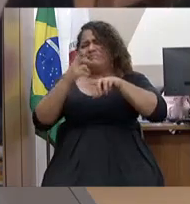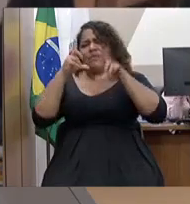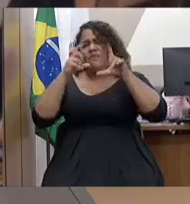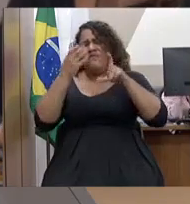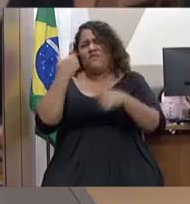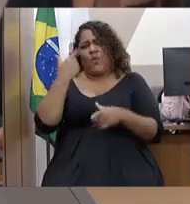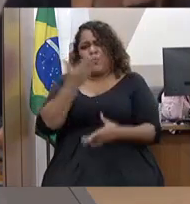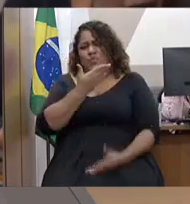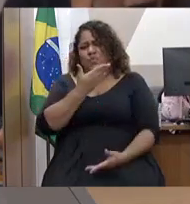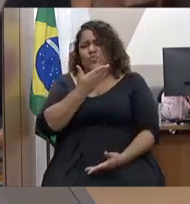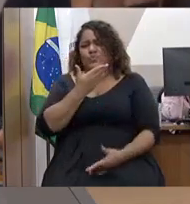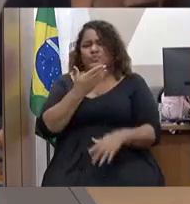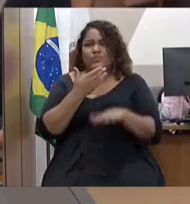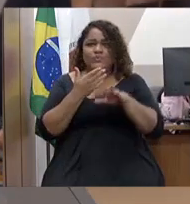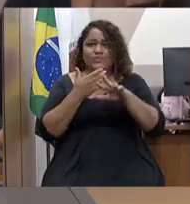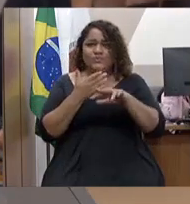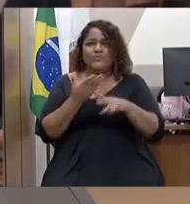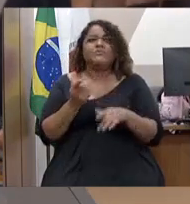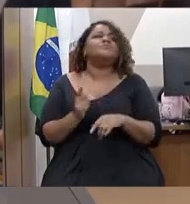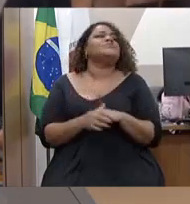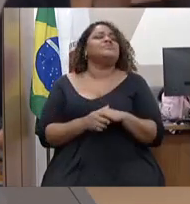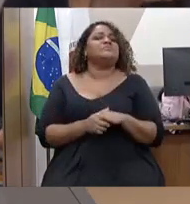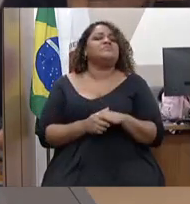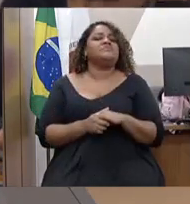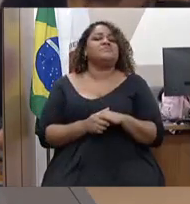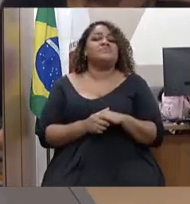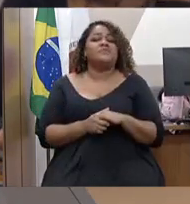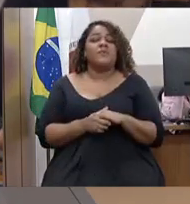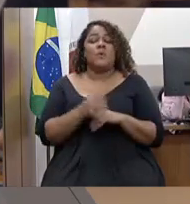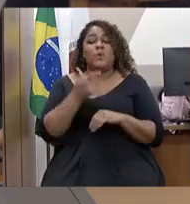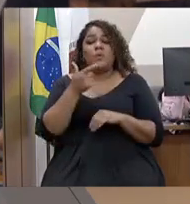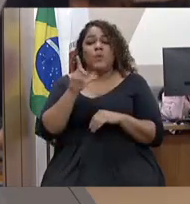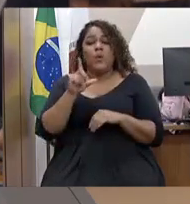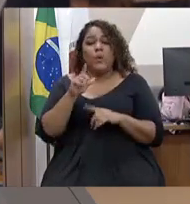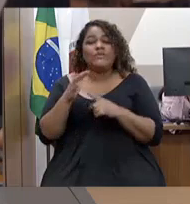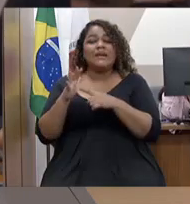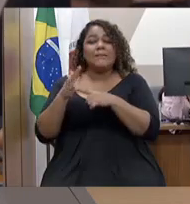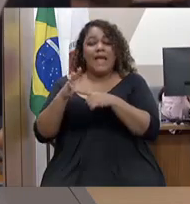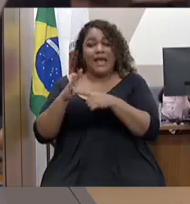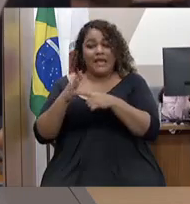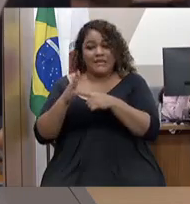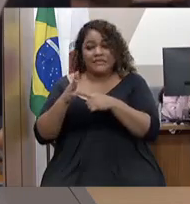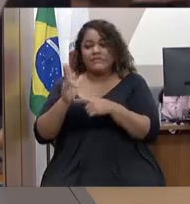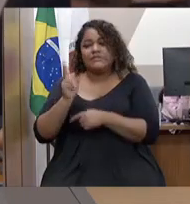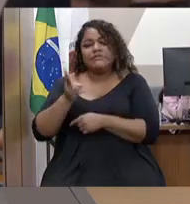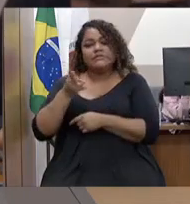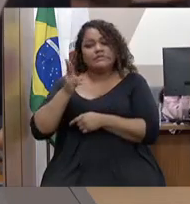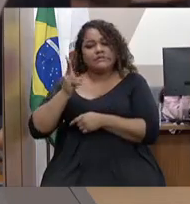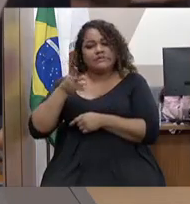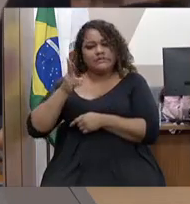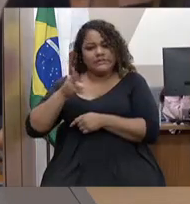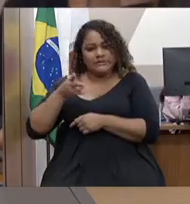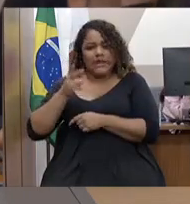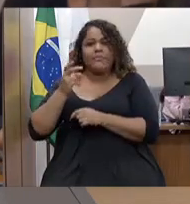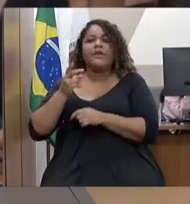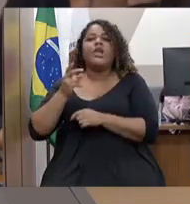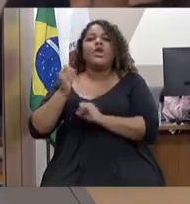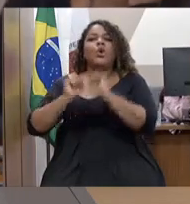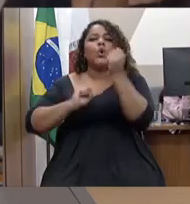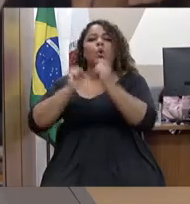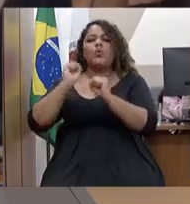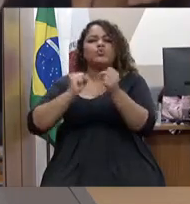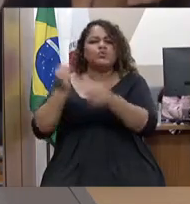eu né outra máquina muito presente nas construções em geral a gente encerra circular sem proteção